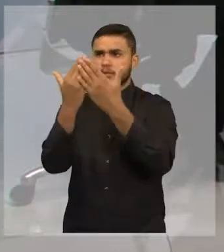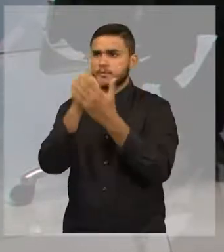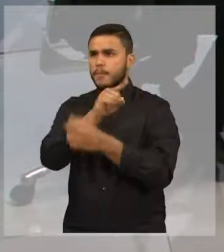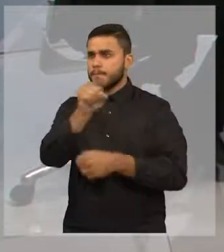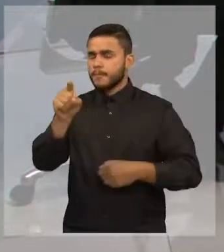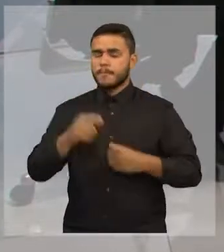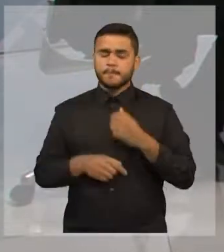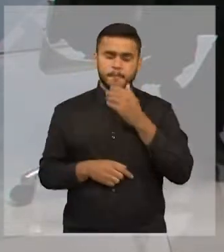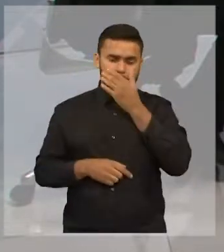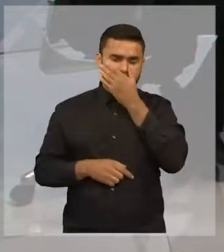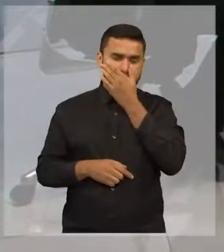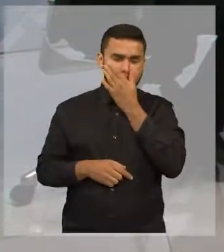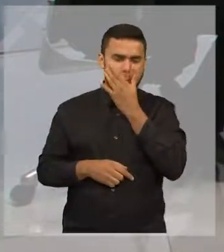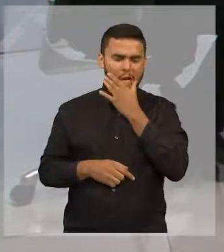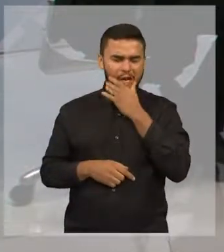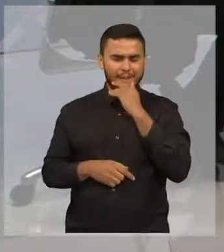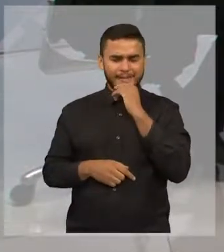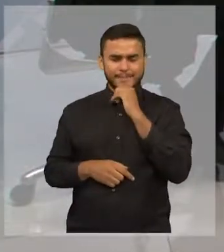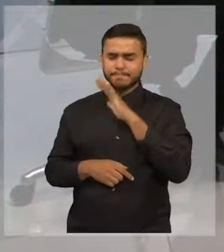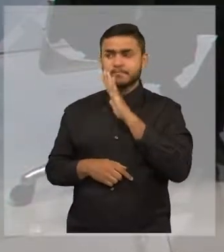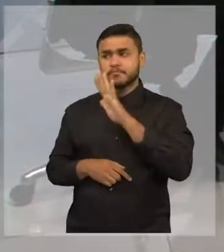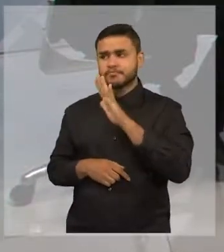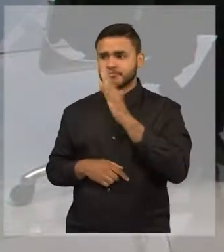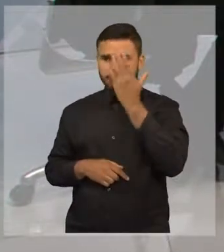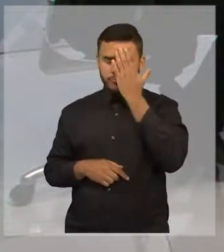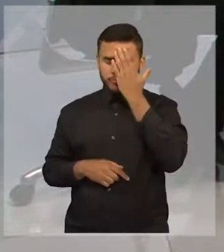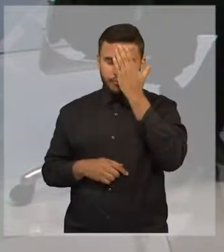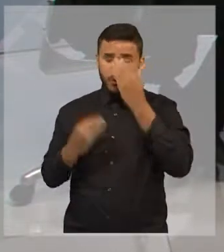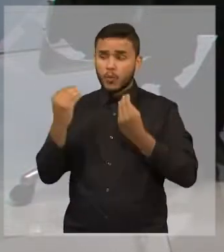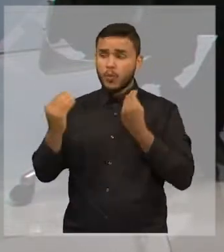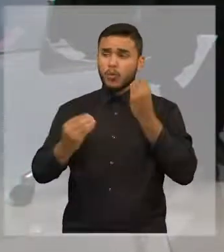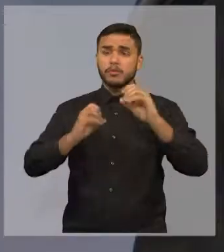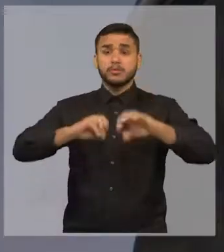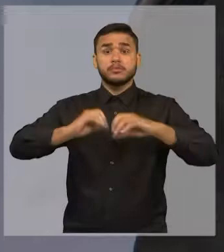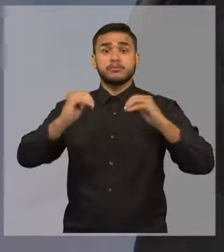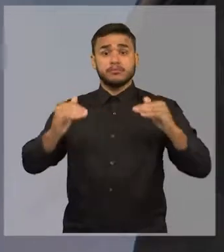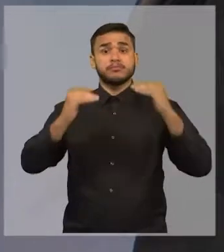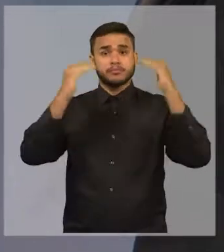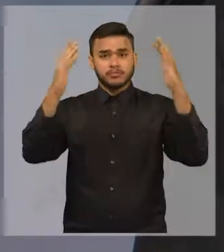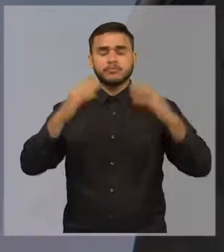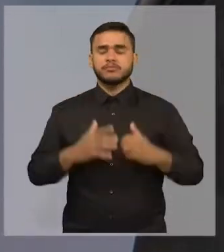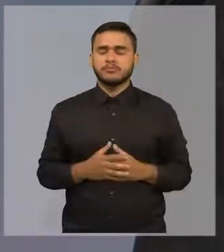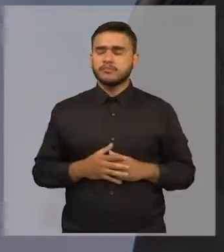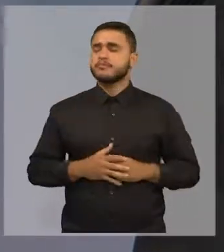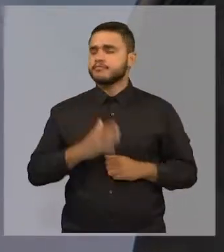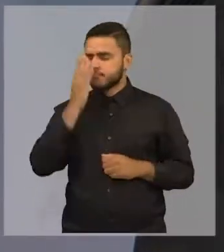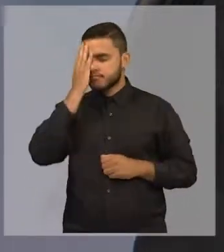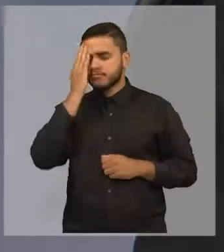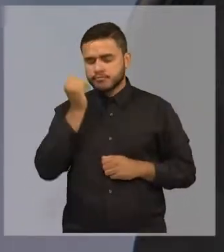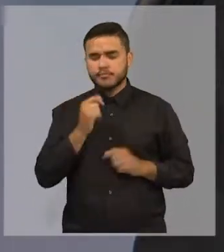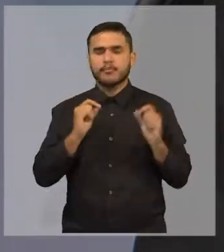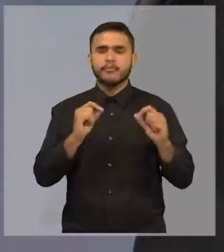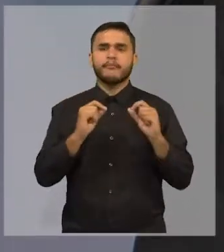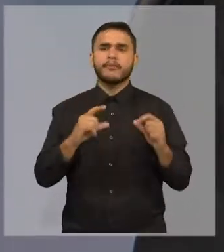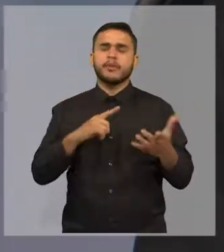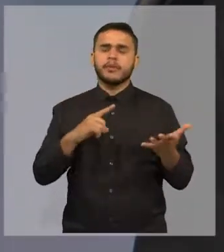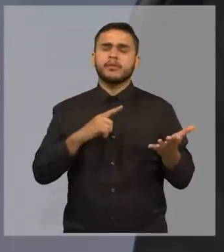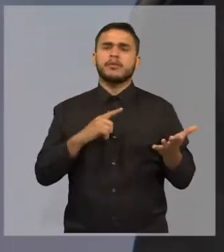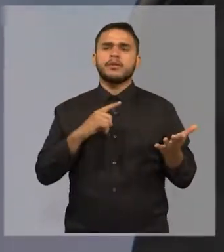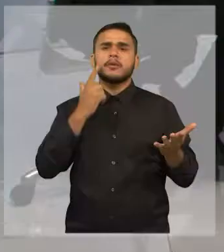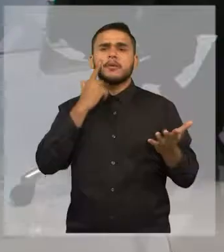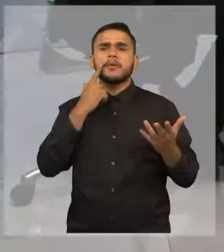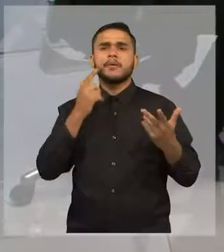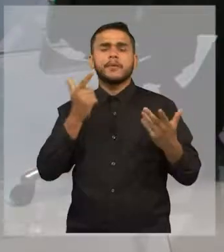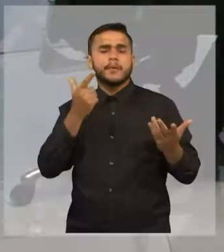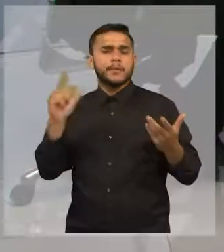uma disparidade muito grande nessa parte da educação superior. E, de um modo geral, nós temos também uma